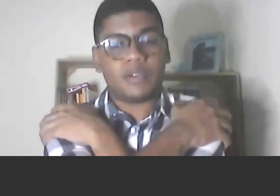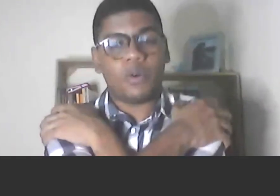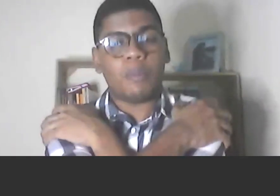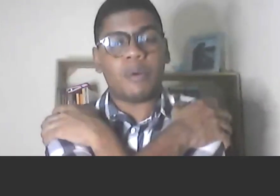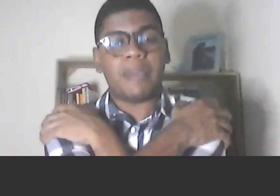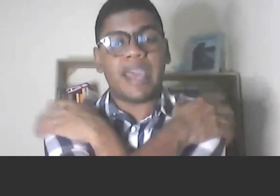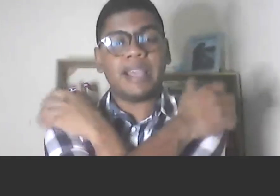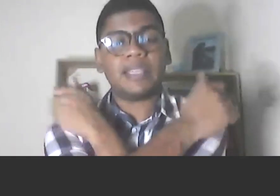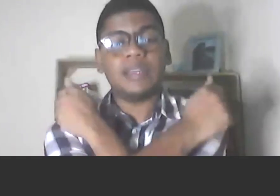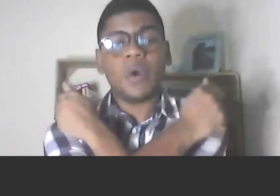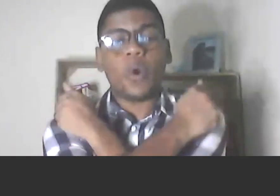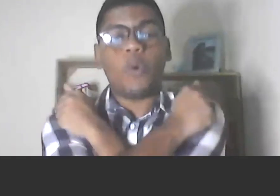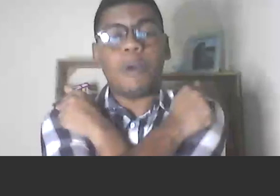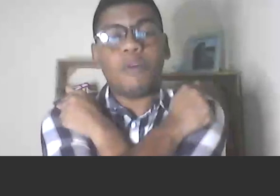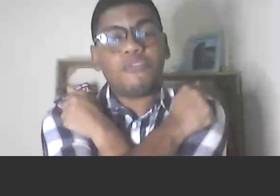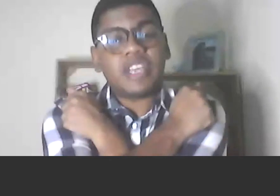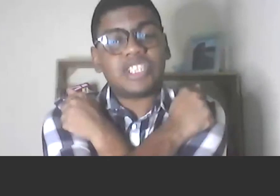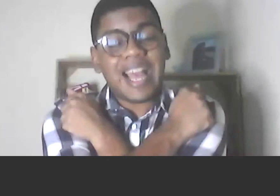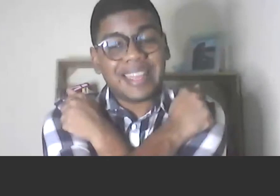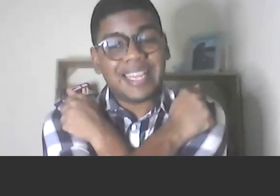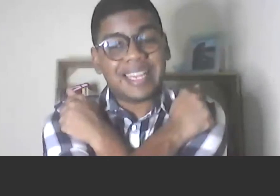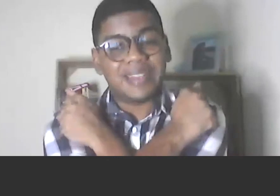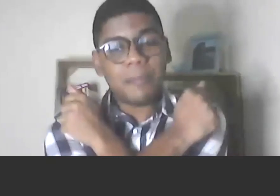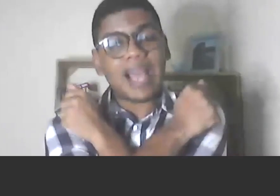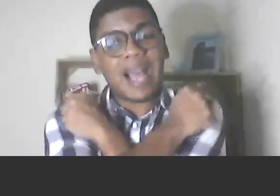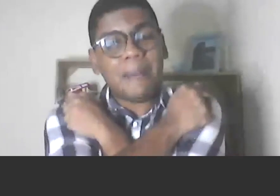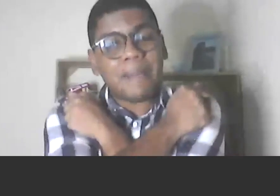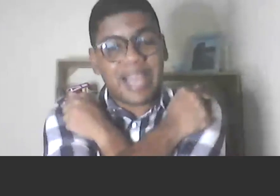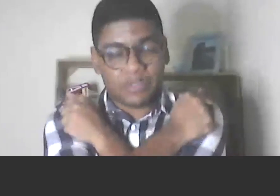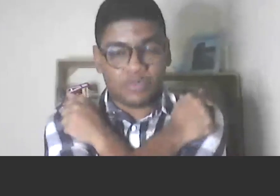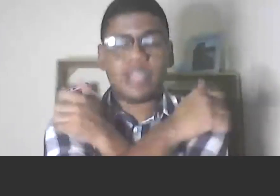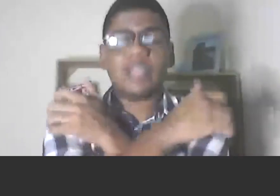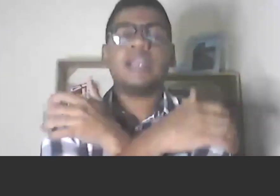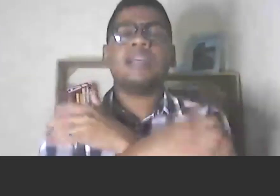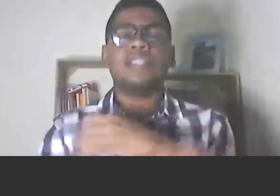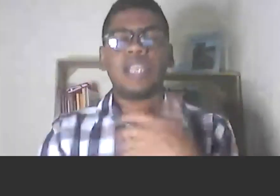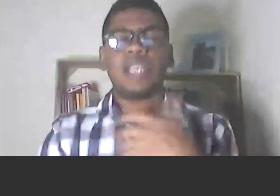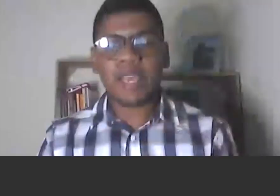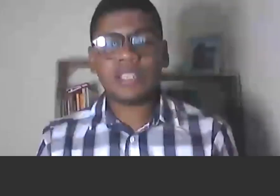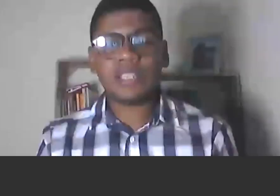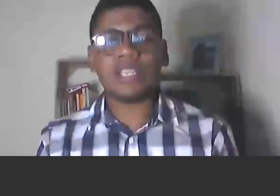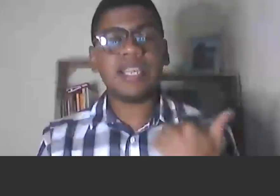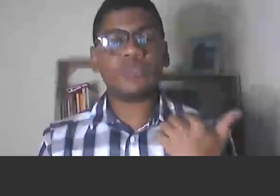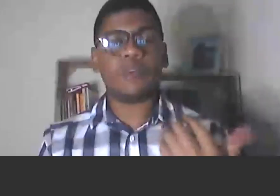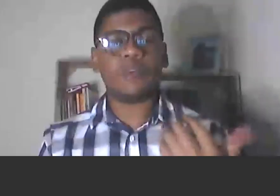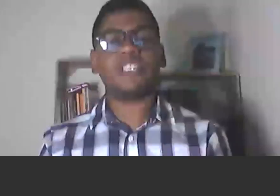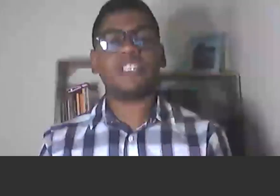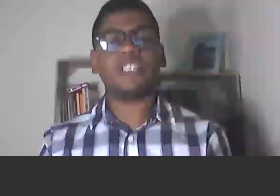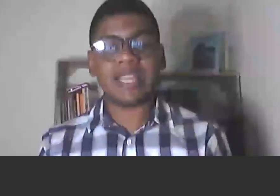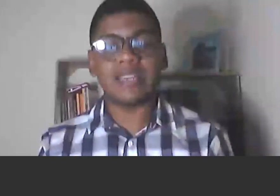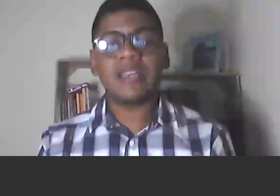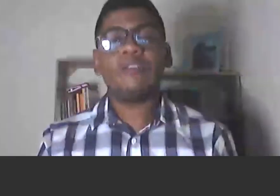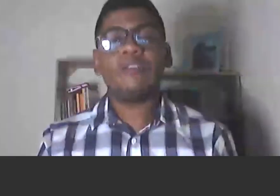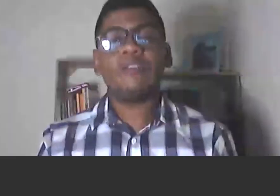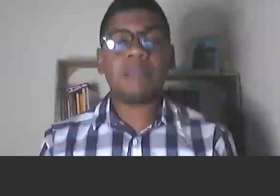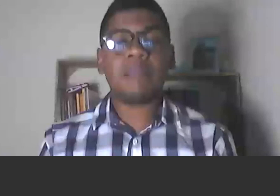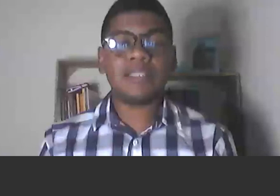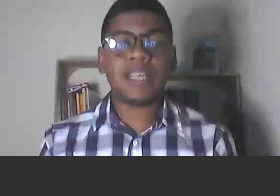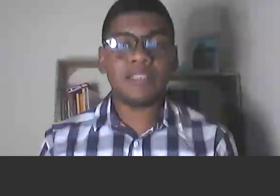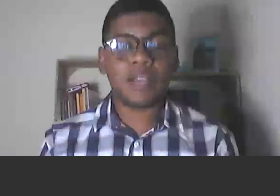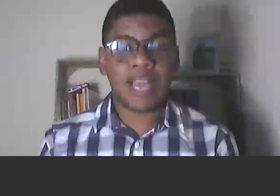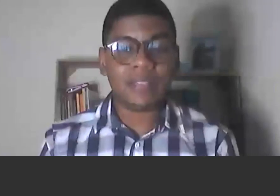vai ser ou com a mão aberta ou mão fechada para abraço. Geralmente, esse com a mão fechada